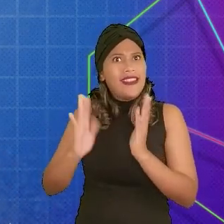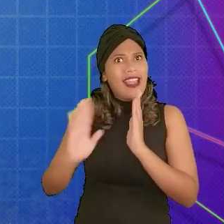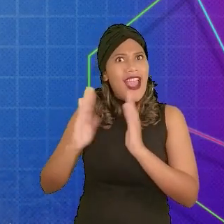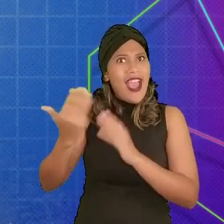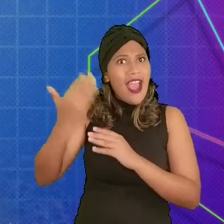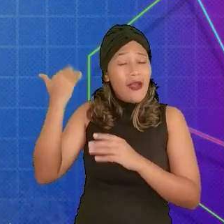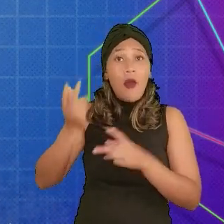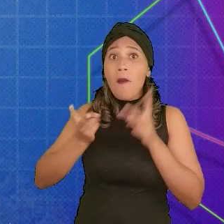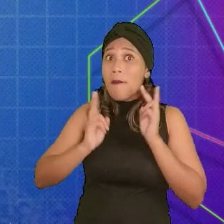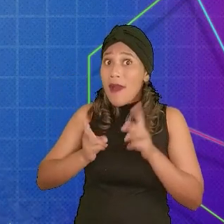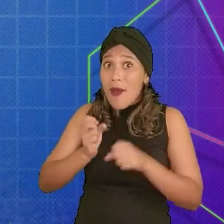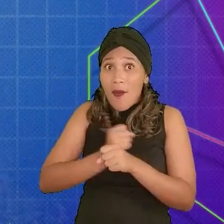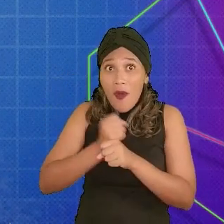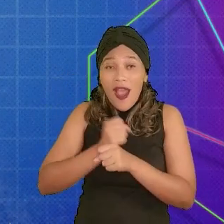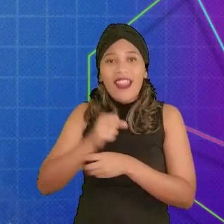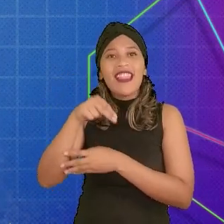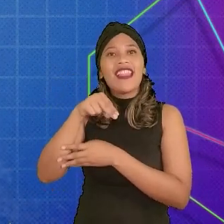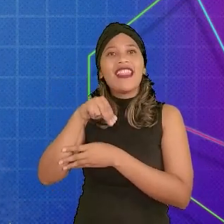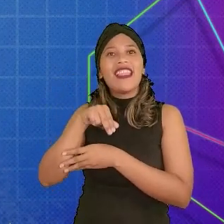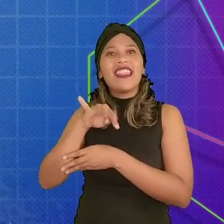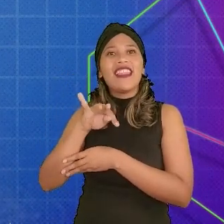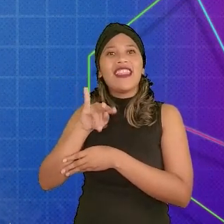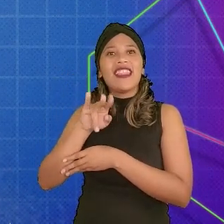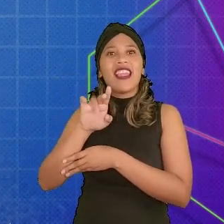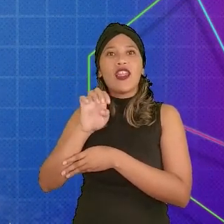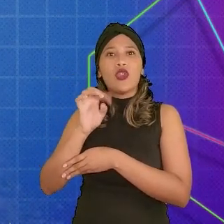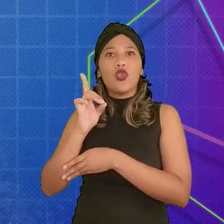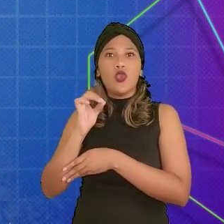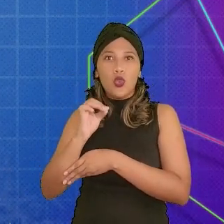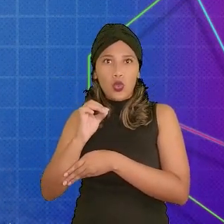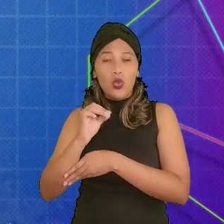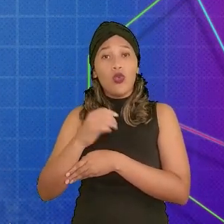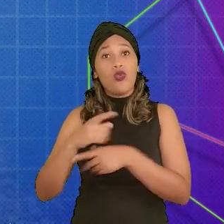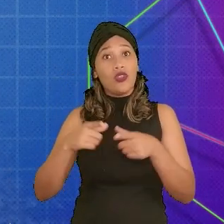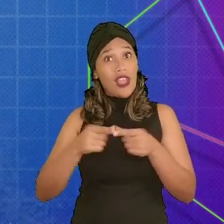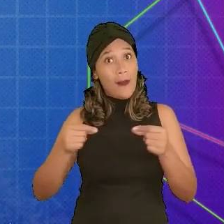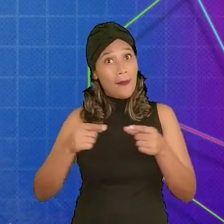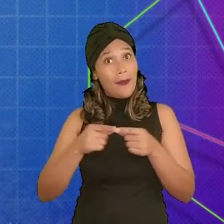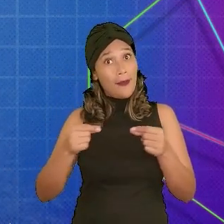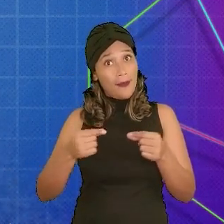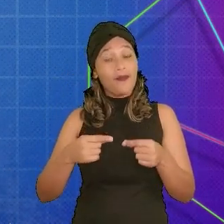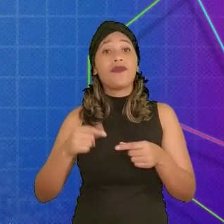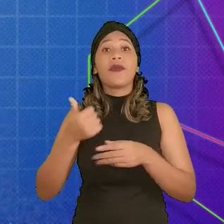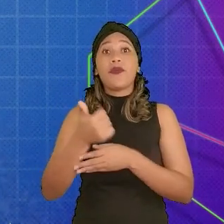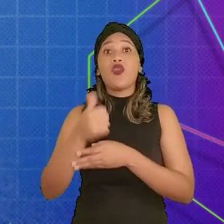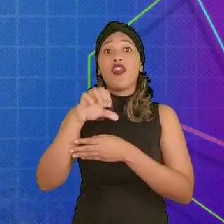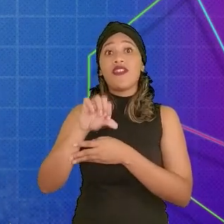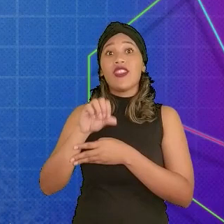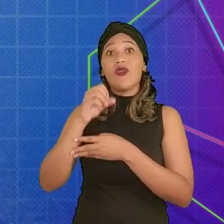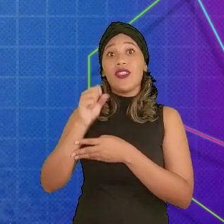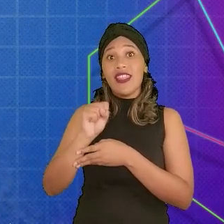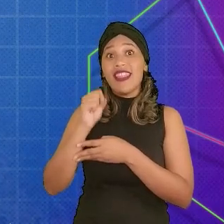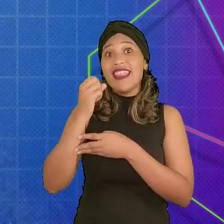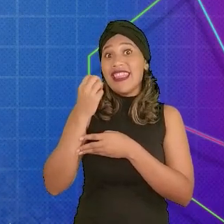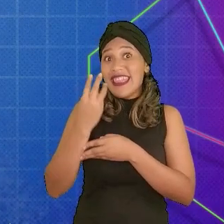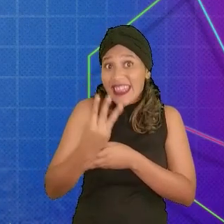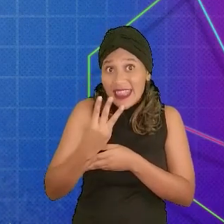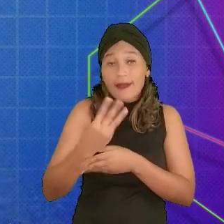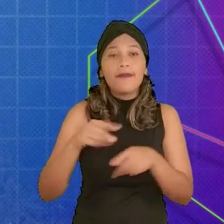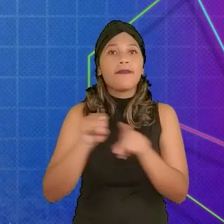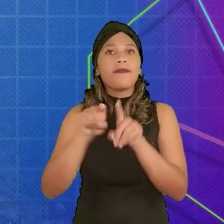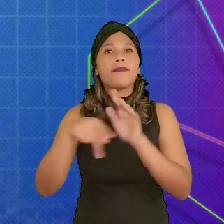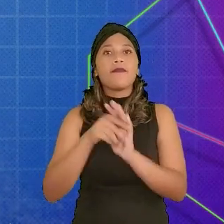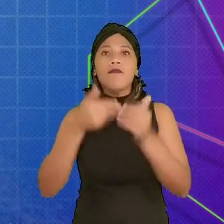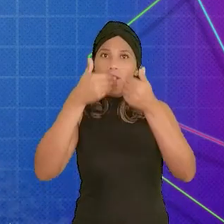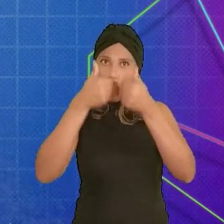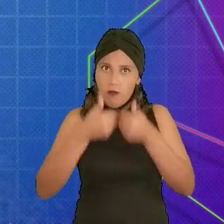E ainda nesse ano, a Nintendo lança os primeiros consoles portáteis no Japão. E em 1983, Shigeru